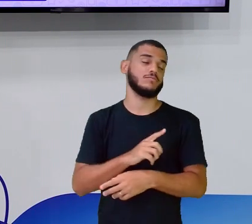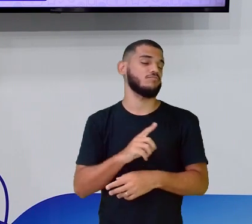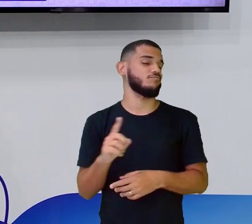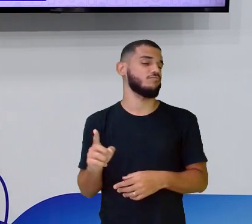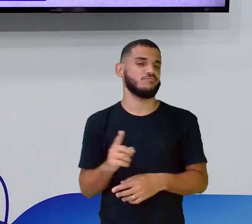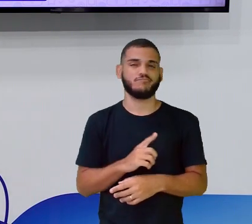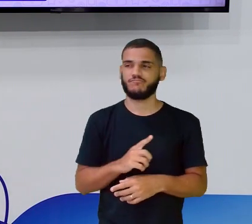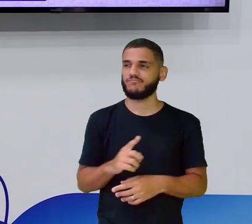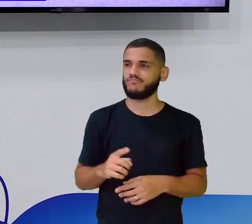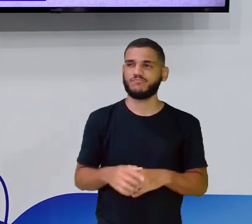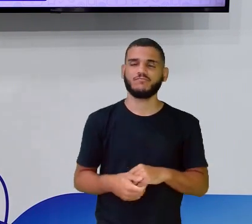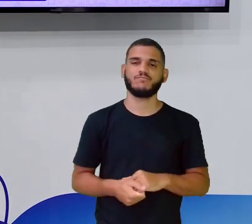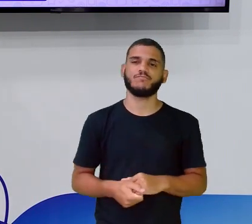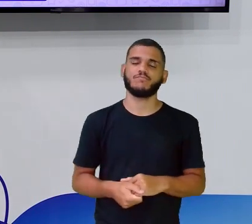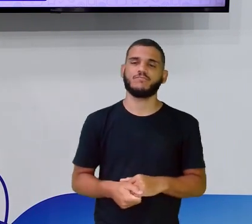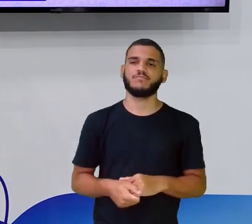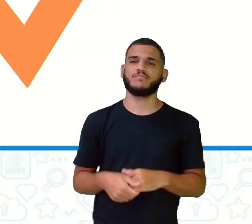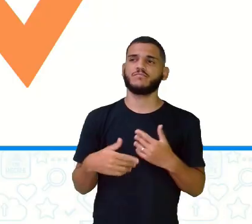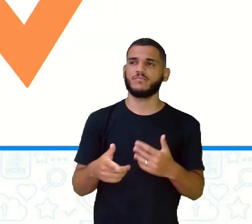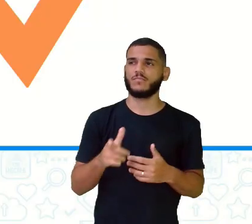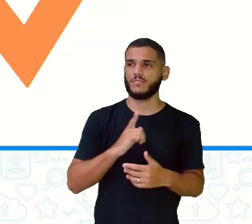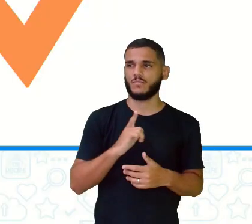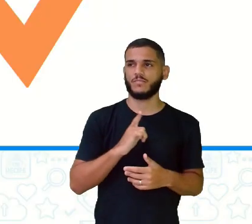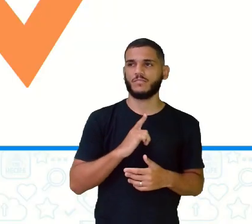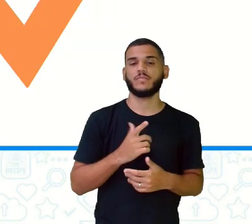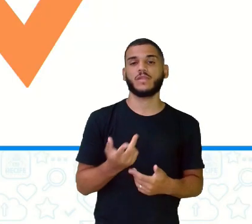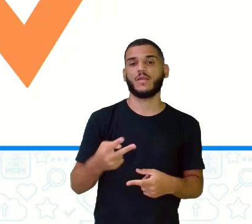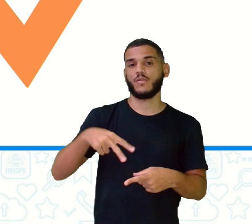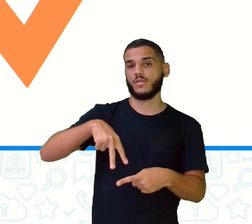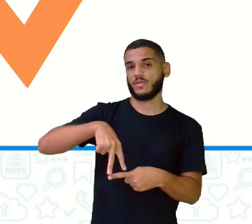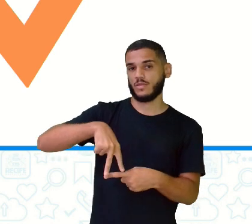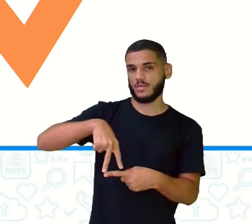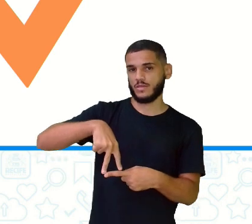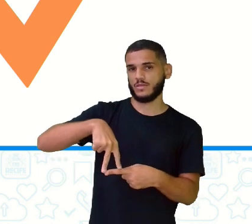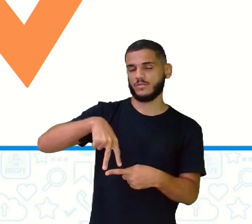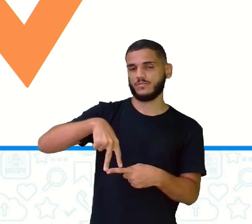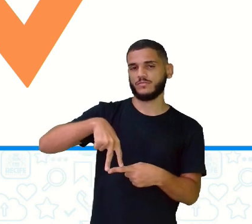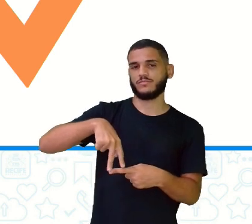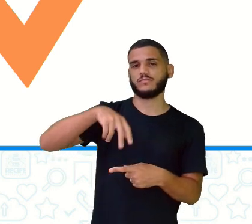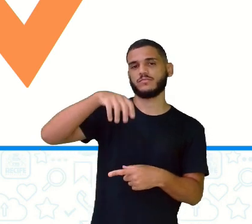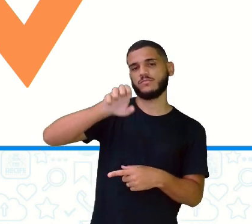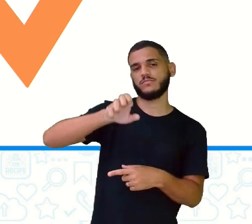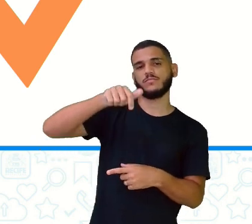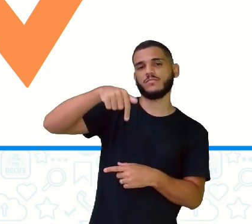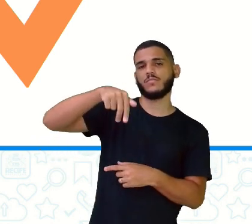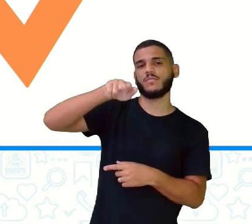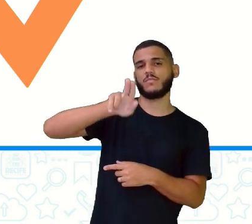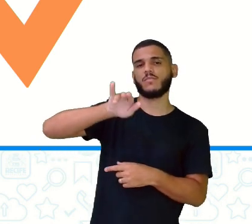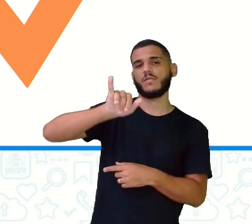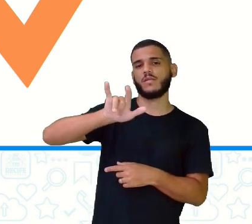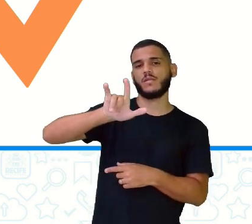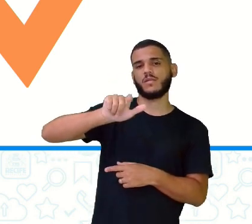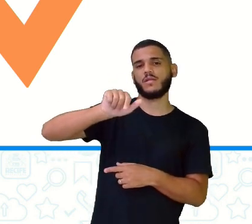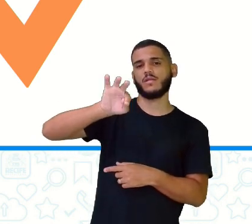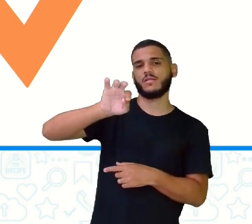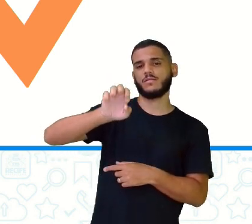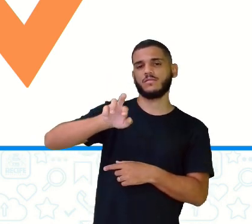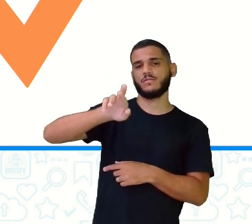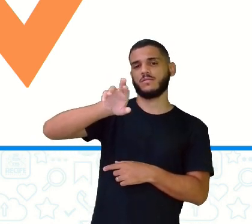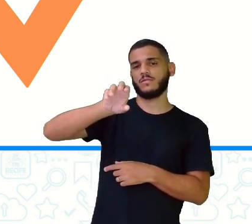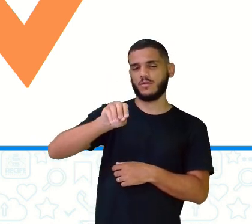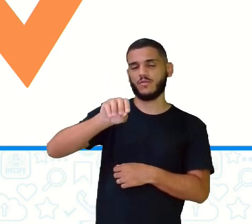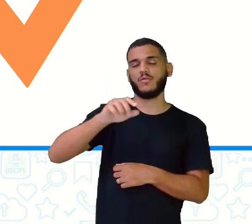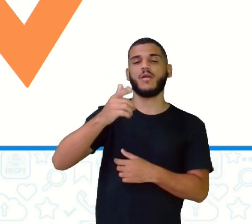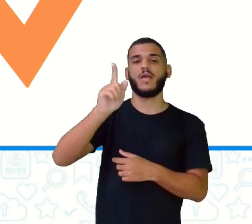são iguais, não. A gente tem o triângulo equilátero, onde todos os lados eles têm